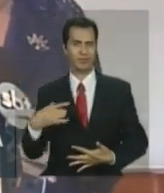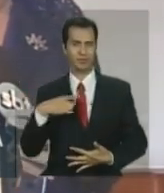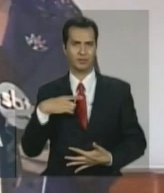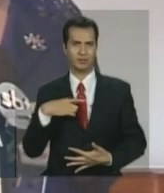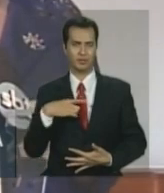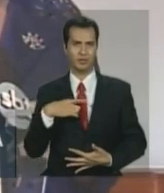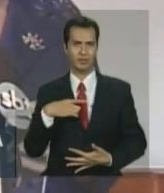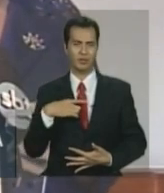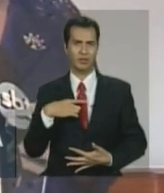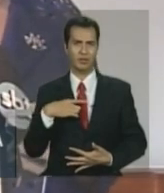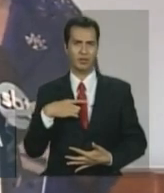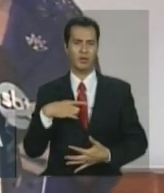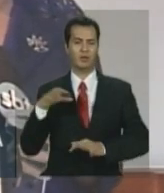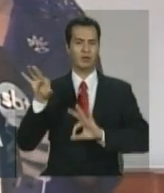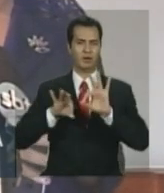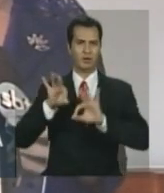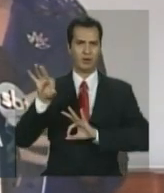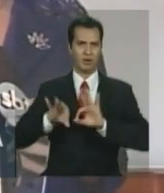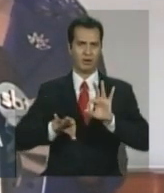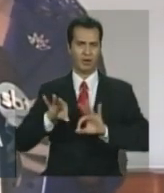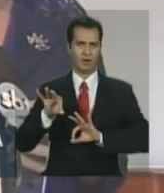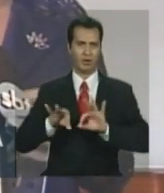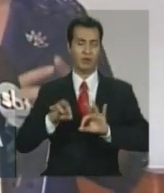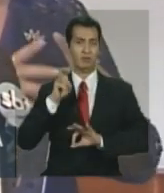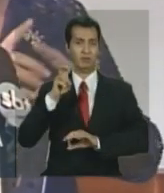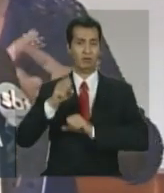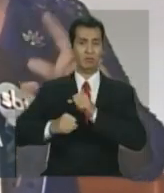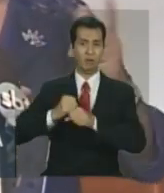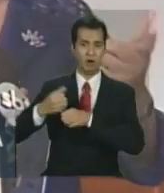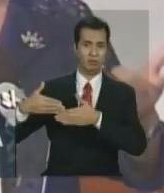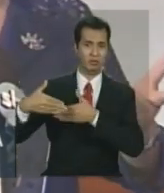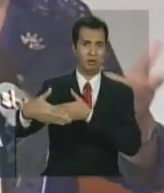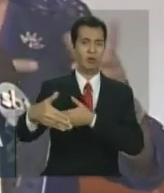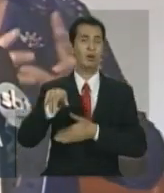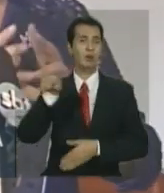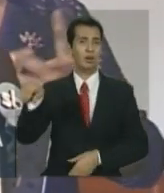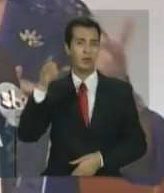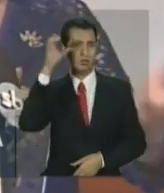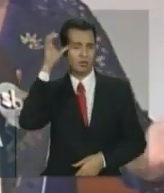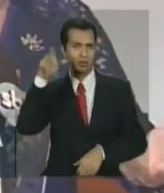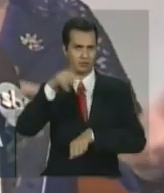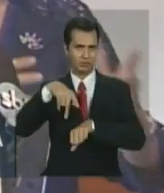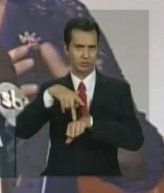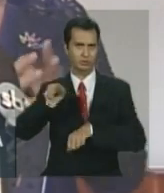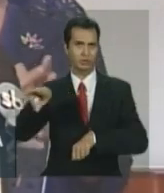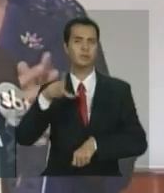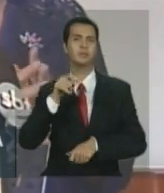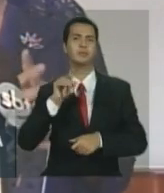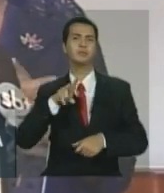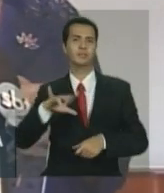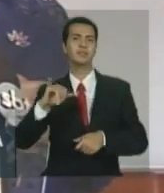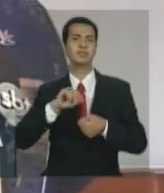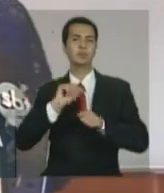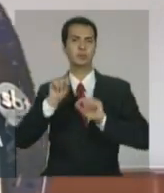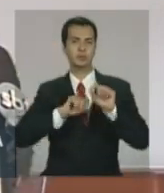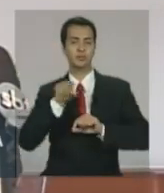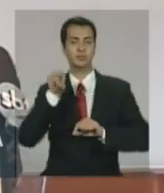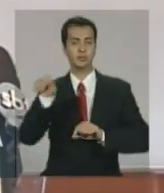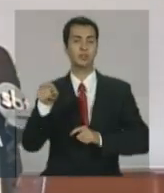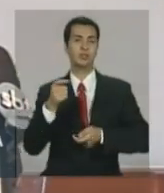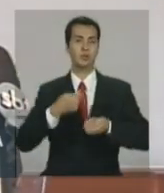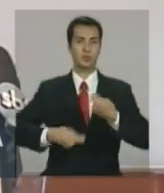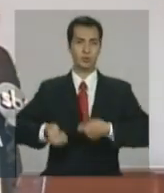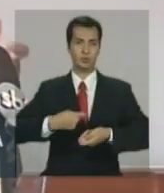12º, se eu não me engano, plano quinquenal, que é fazer a reversão para uma economia mais